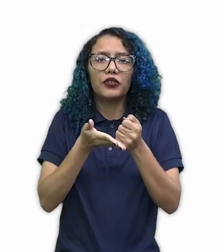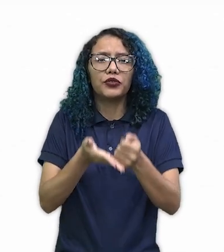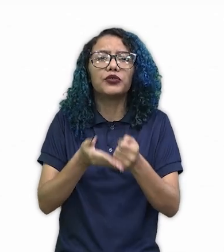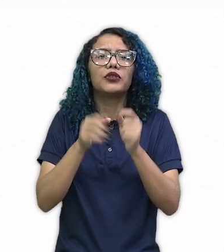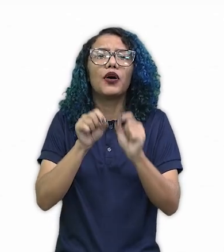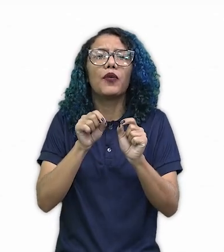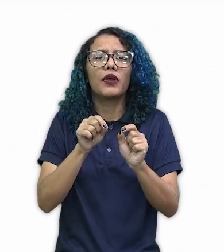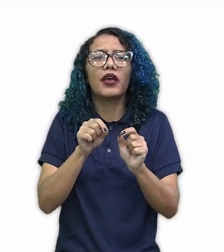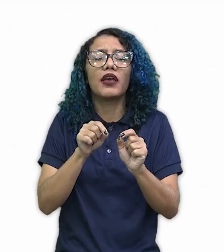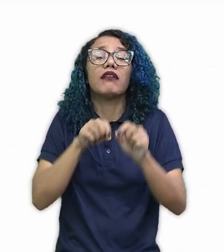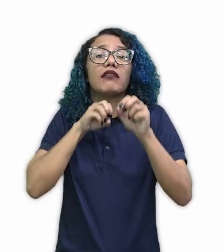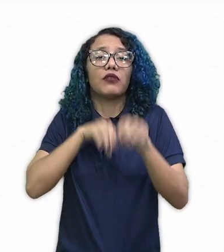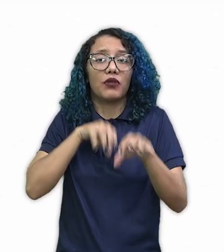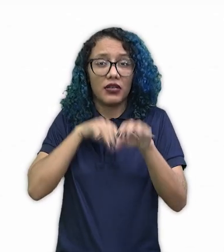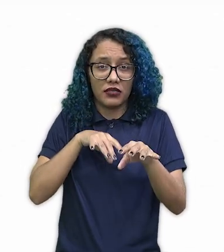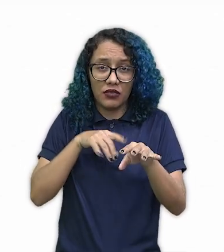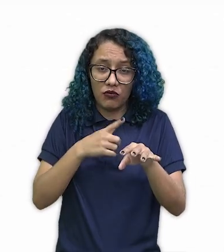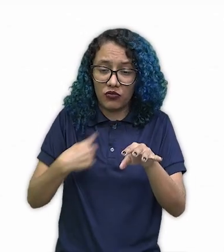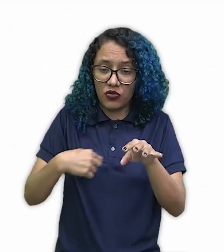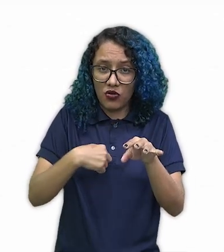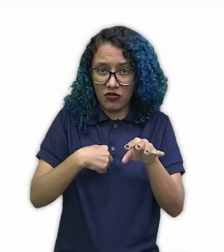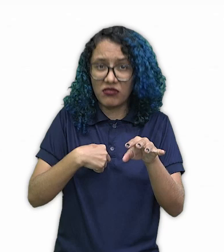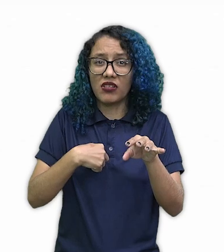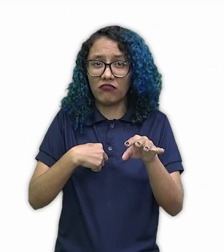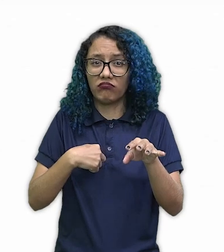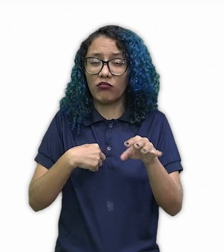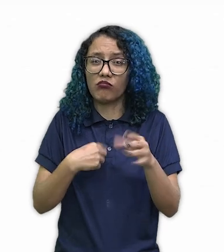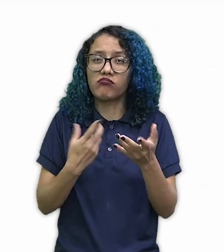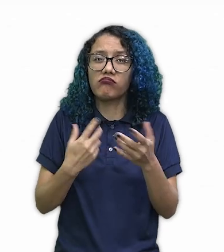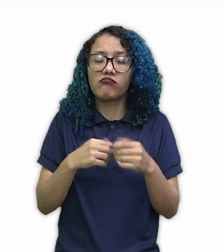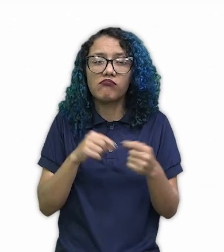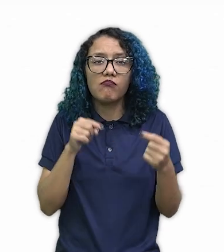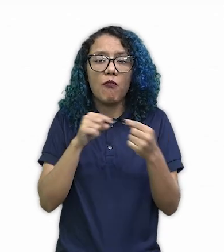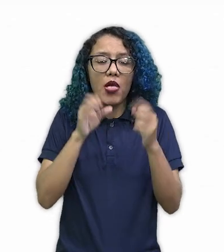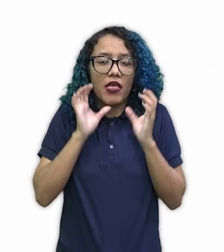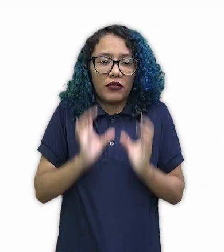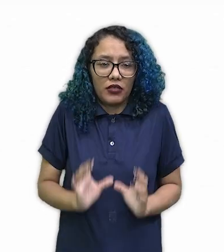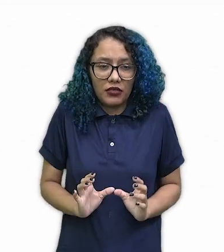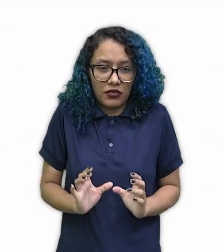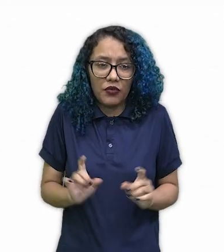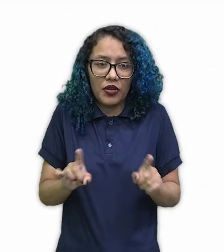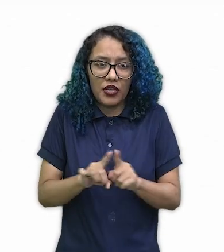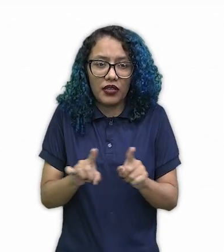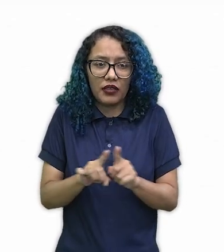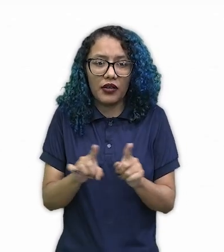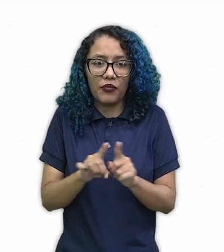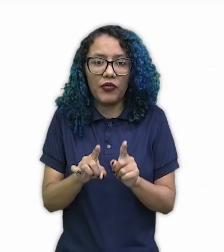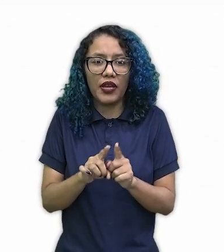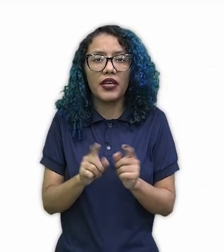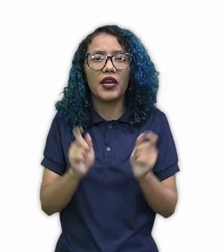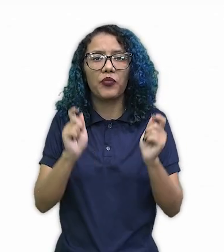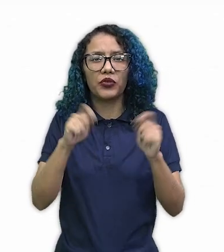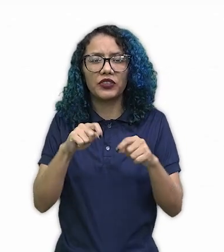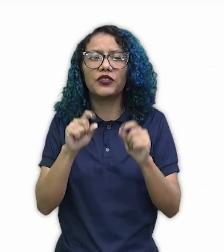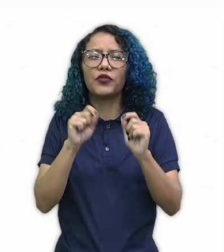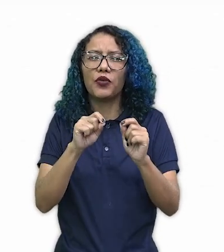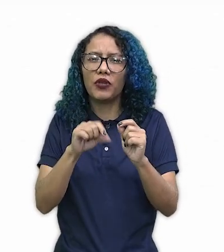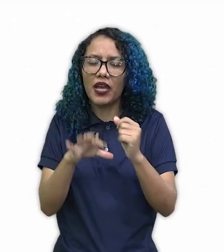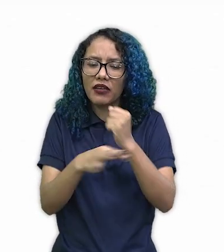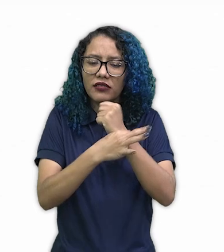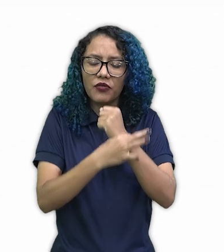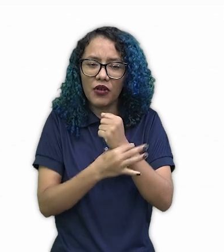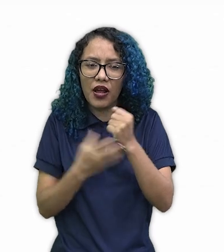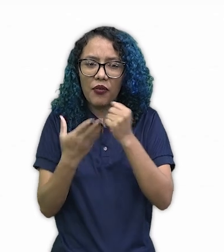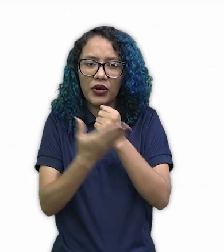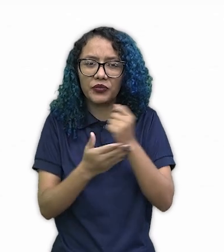nossa educação enquanto cidadãos e nos fornece uma base para o exercício da cidadania.